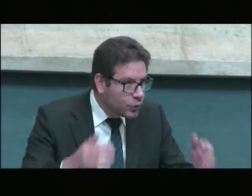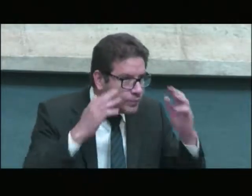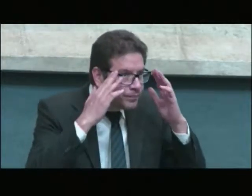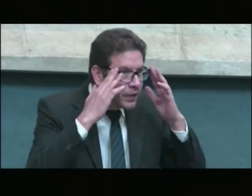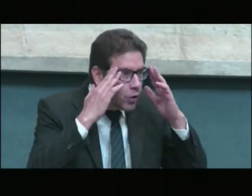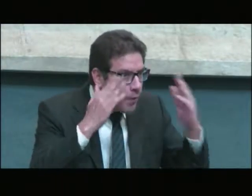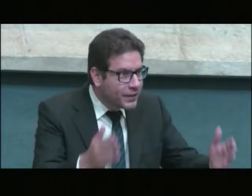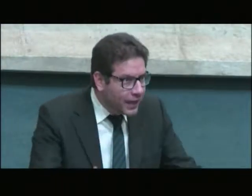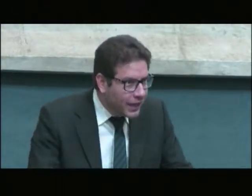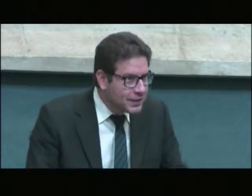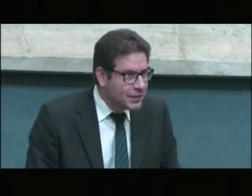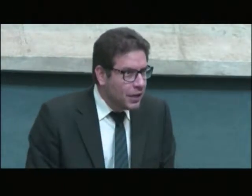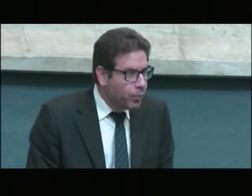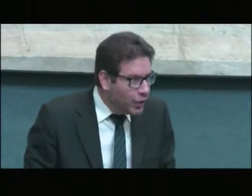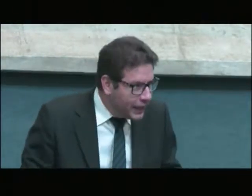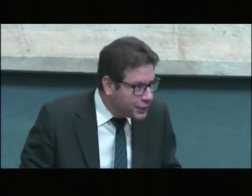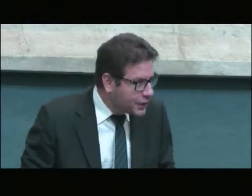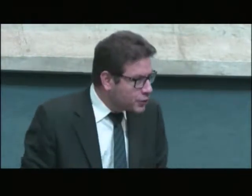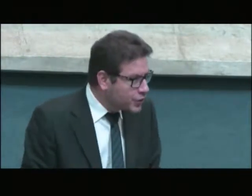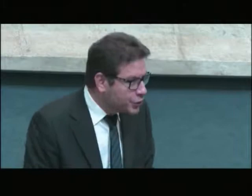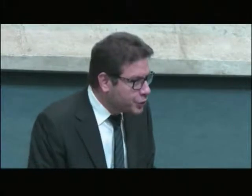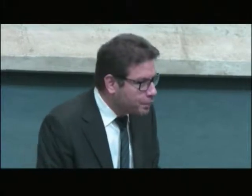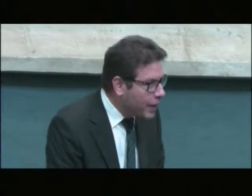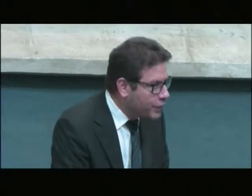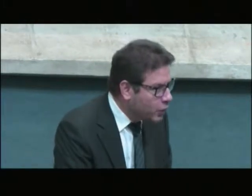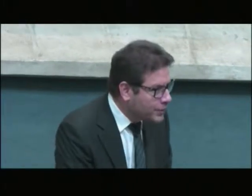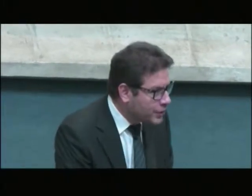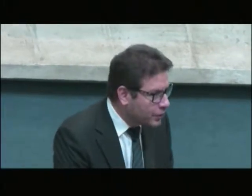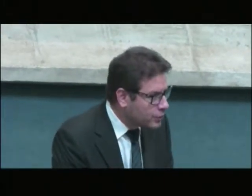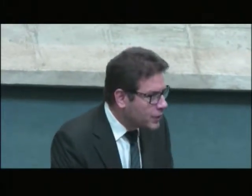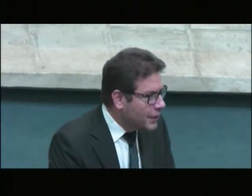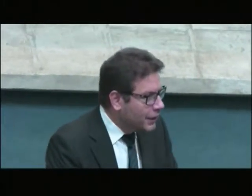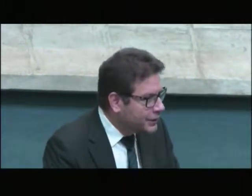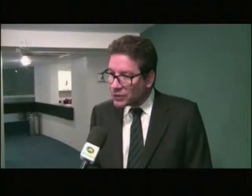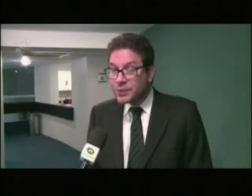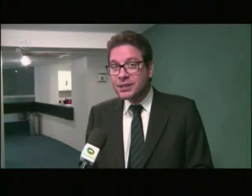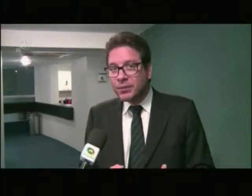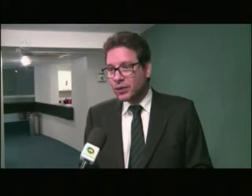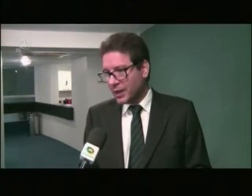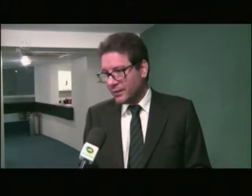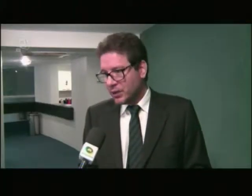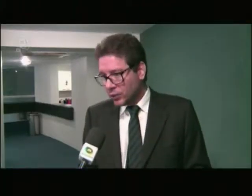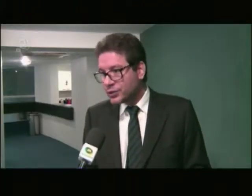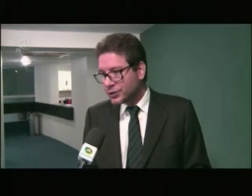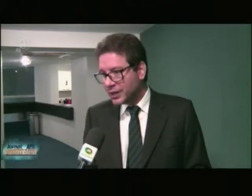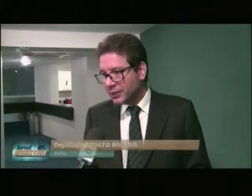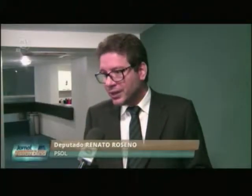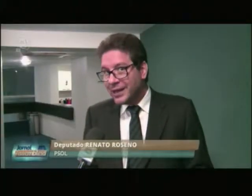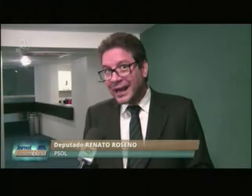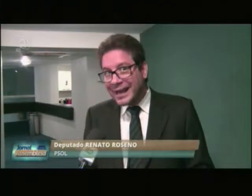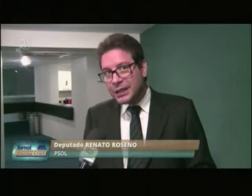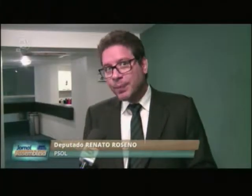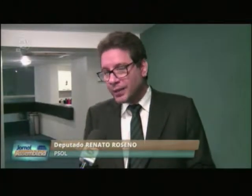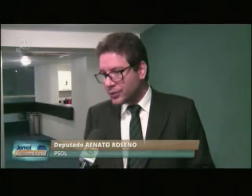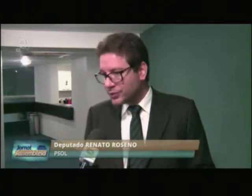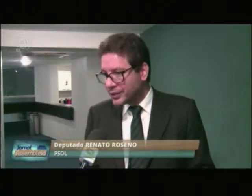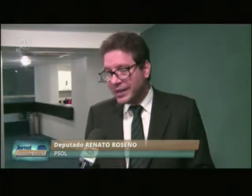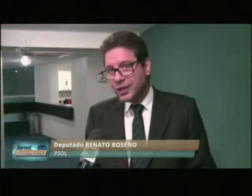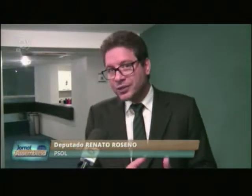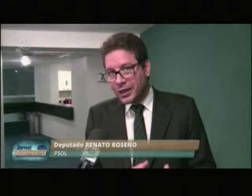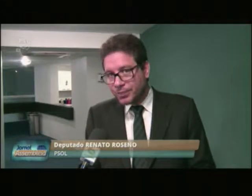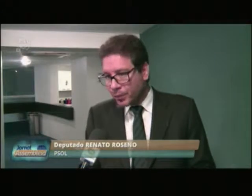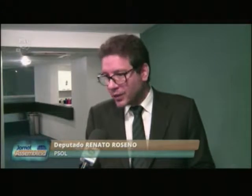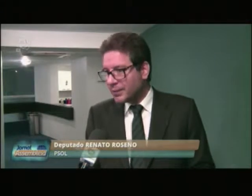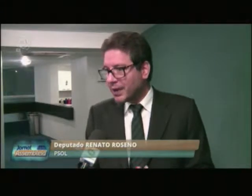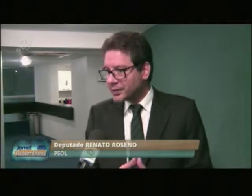Roseno disse que a medida não traz nenhum prejuízo para o sistema político do país. Nós precisamos melhorar o sistema. Aqueles partidos